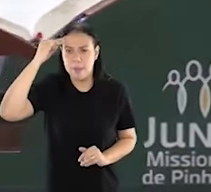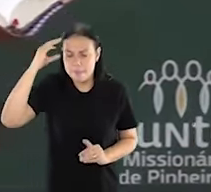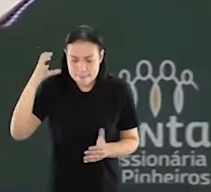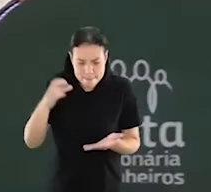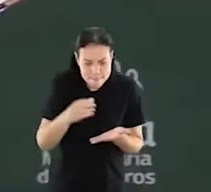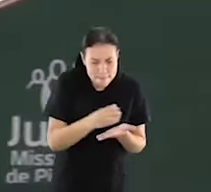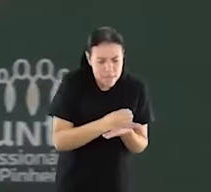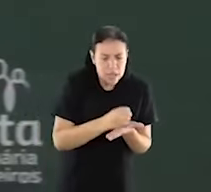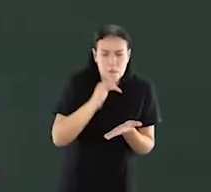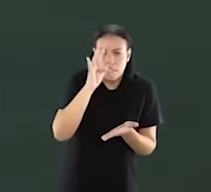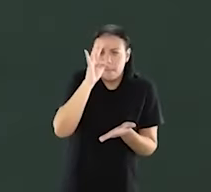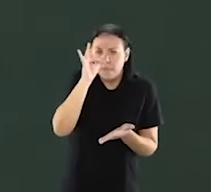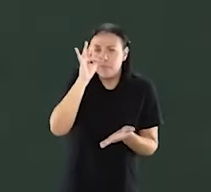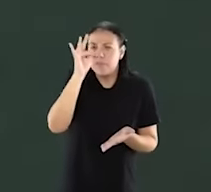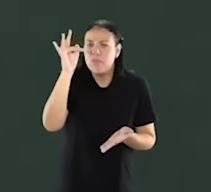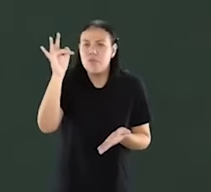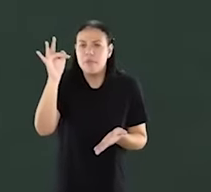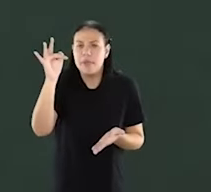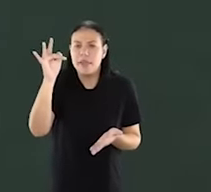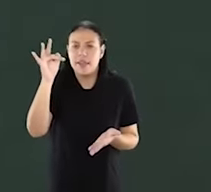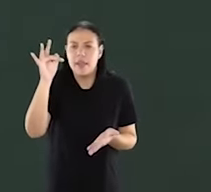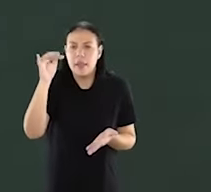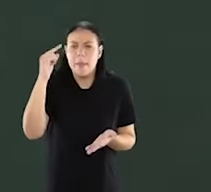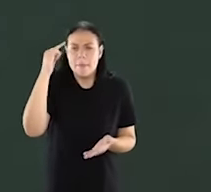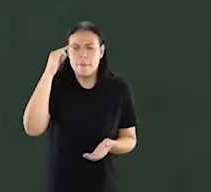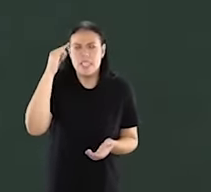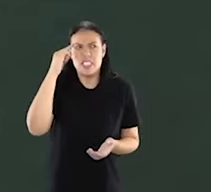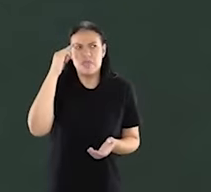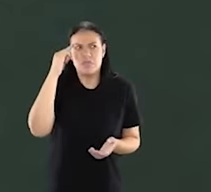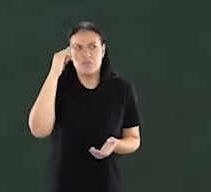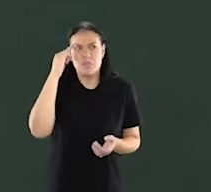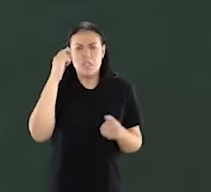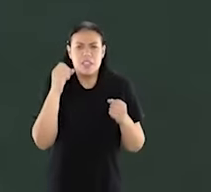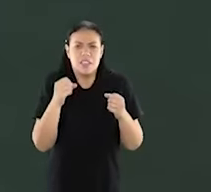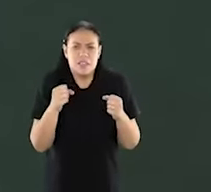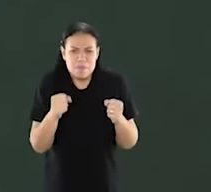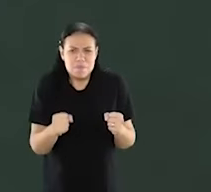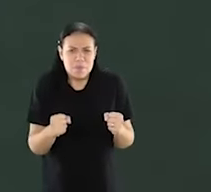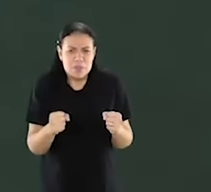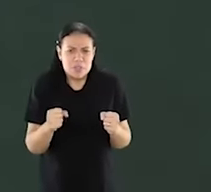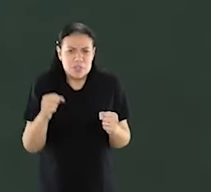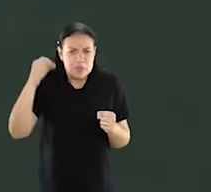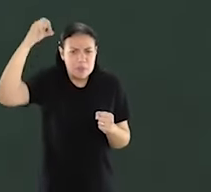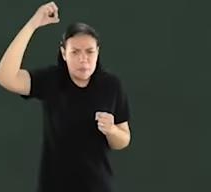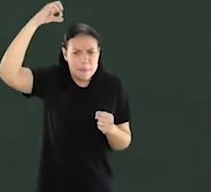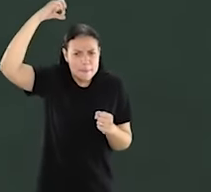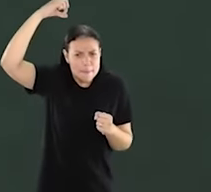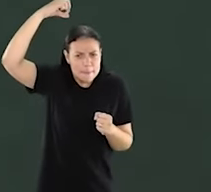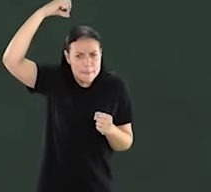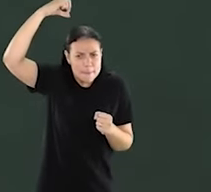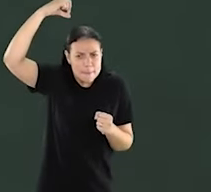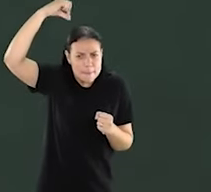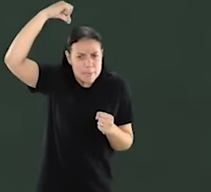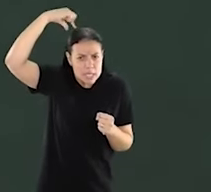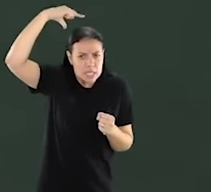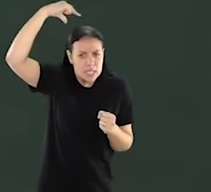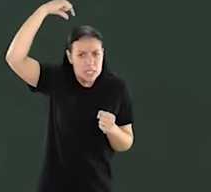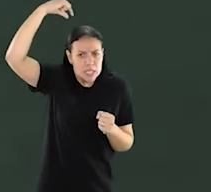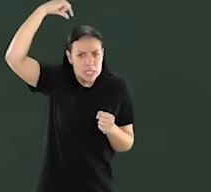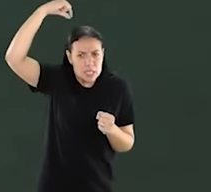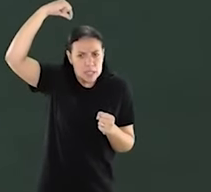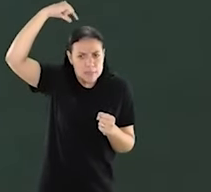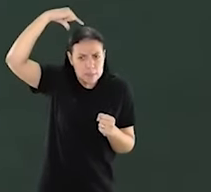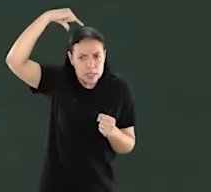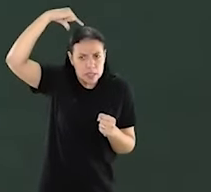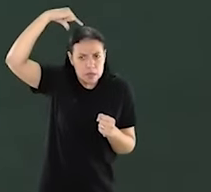ela poderia pensar: bom, eu vou derramar algumas gotículas desse perfume sobre a cabeça de Jesus e ele vai ficar perfumado.